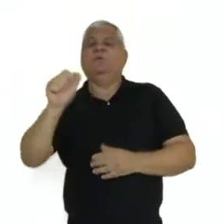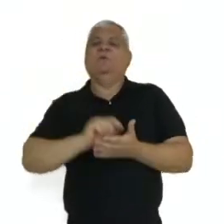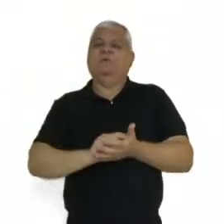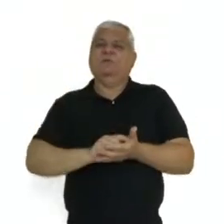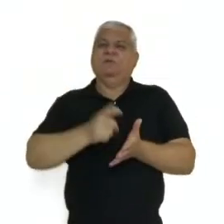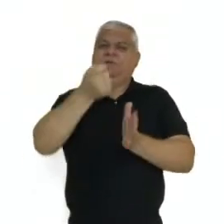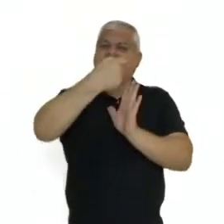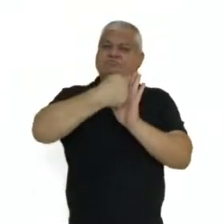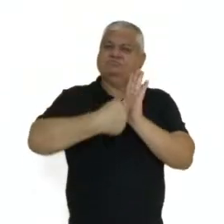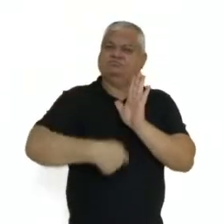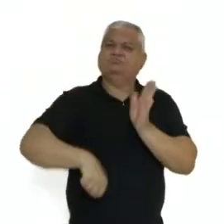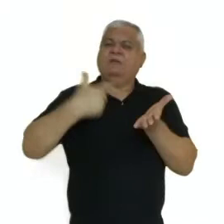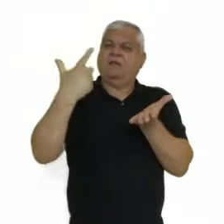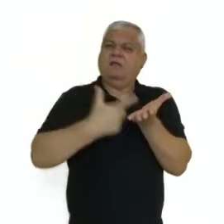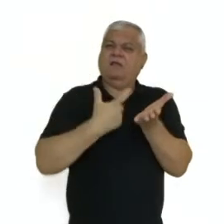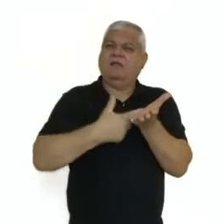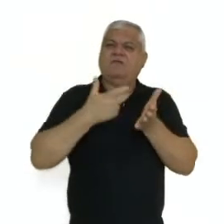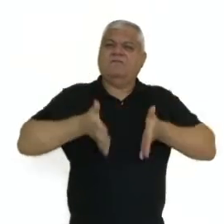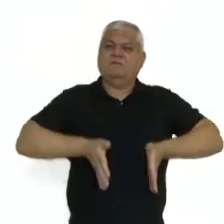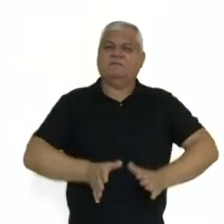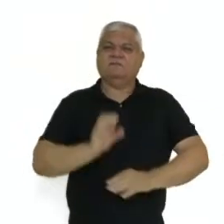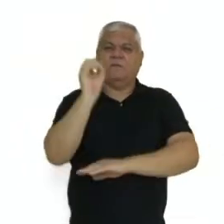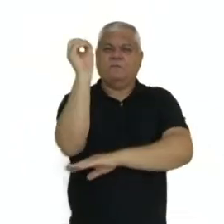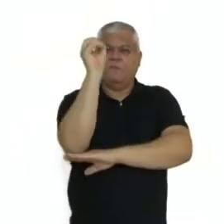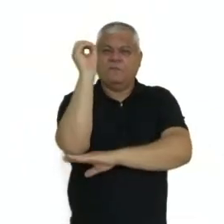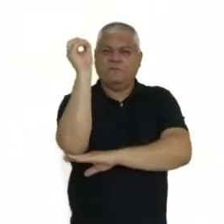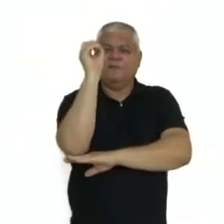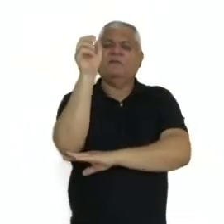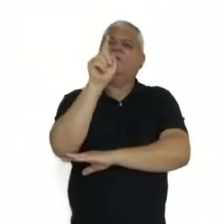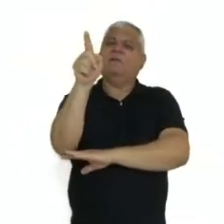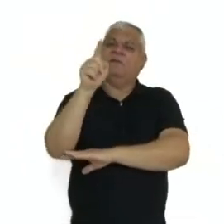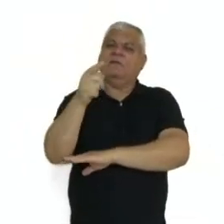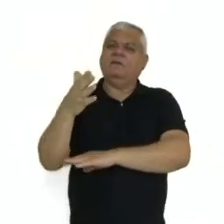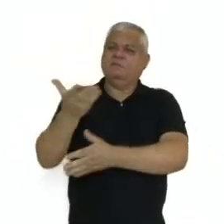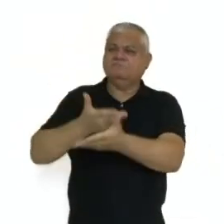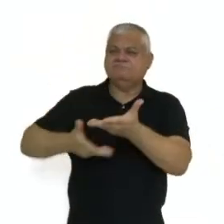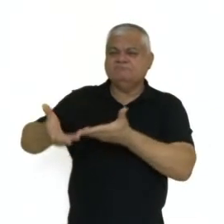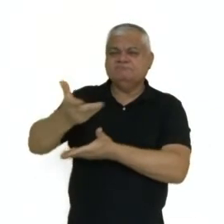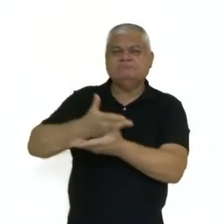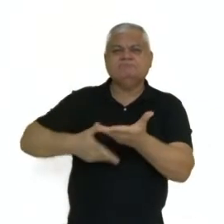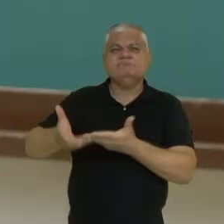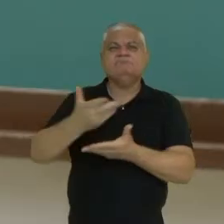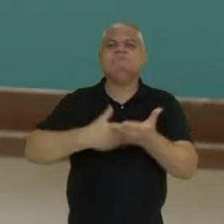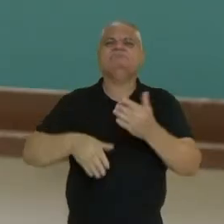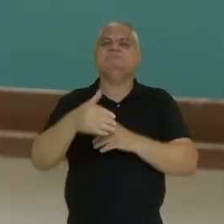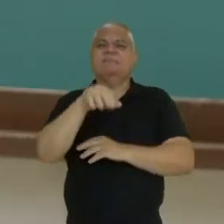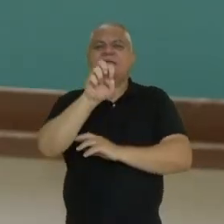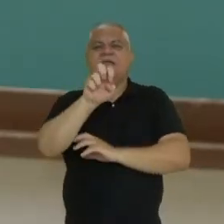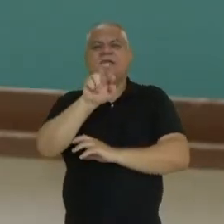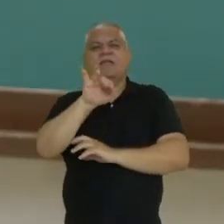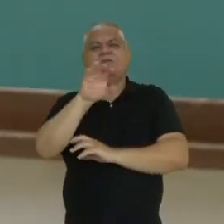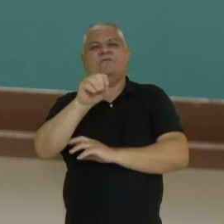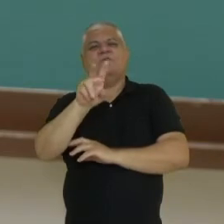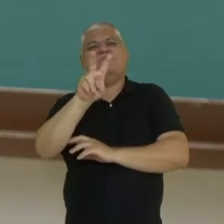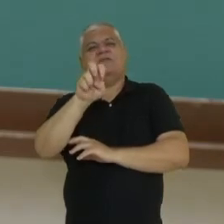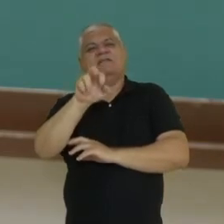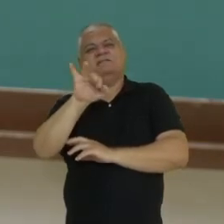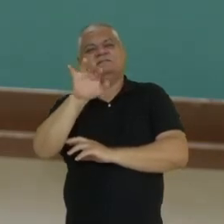cena literária porto-alegrense. Rosenblatt conviveu com grandes escritores de sua época, como Érico Veríssimo.